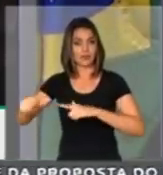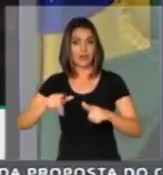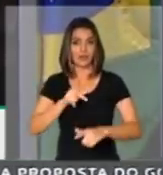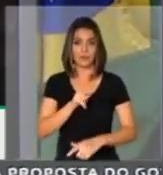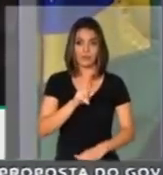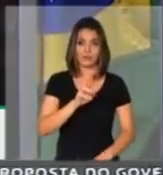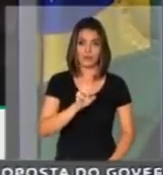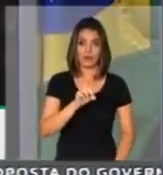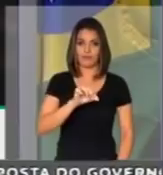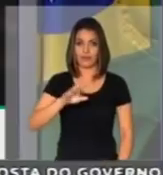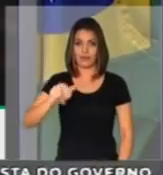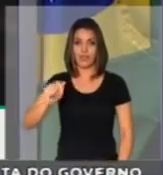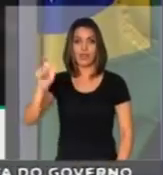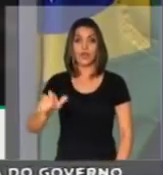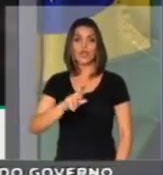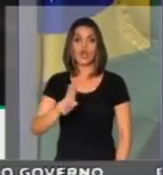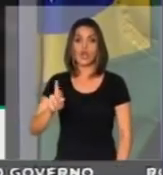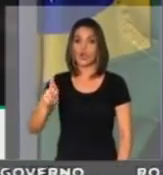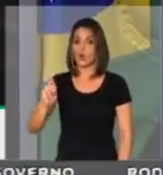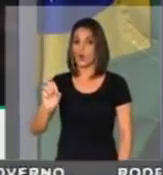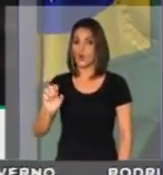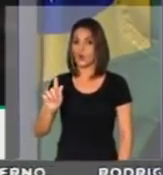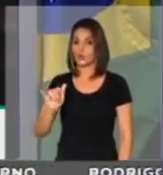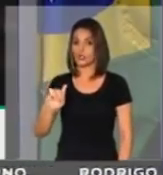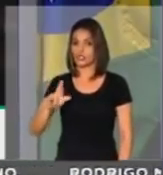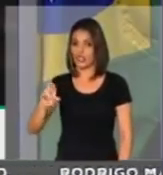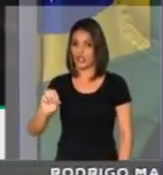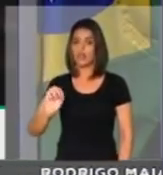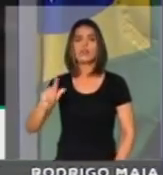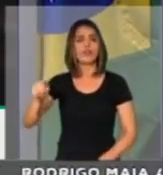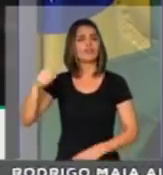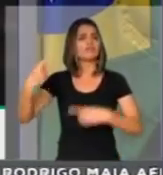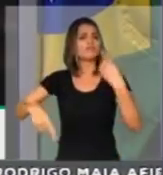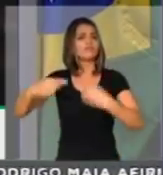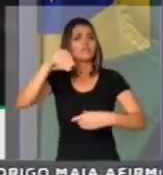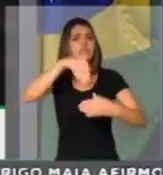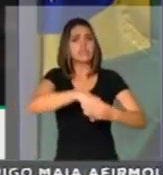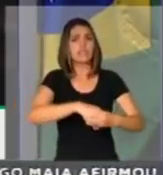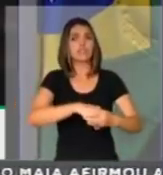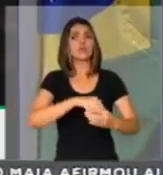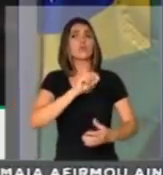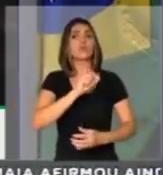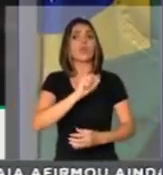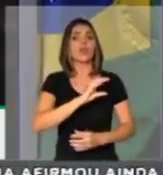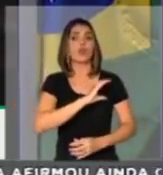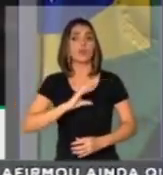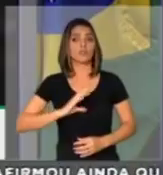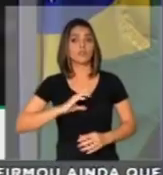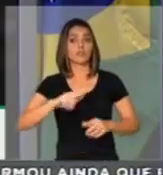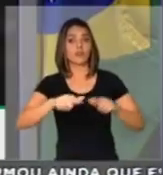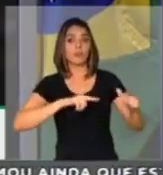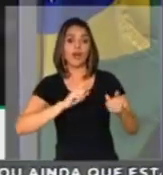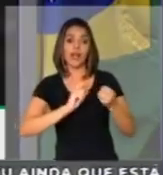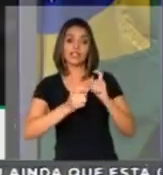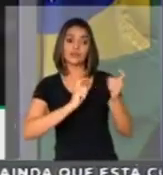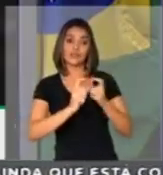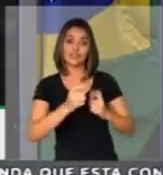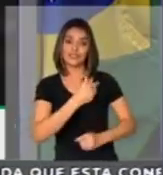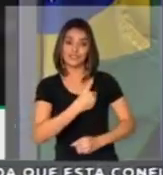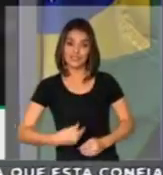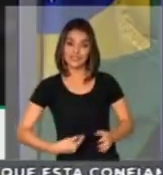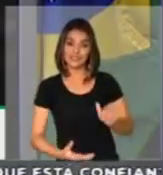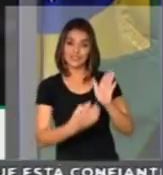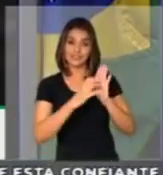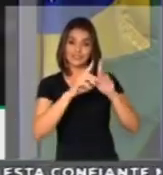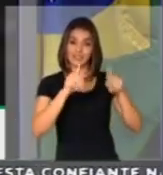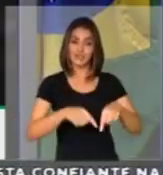Previdência, Rogério Marinho, que fez um debate muito produtivo na Comissão de Trabalho, Administração e Serviço Público, mas infelizmente, mais uma